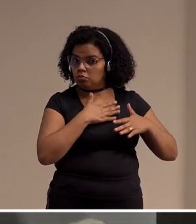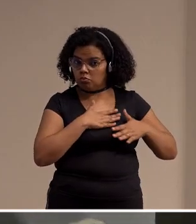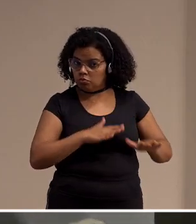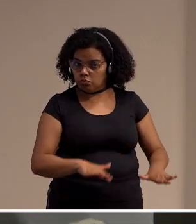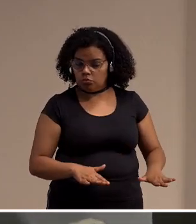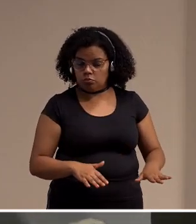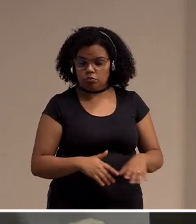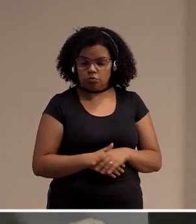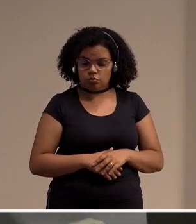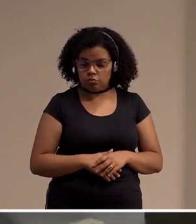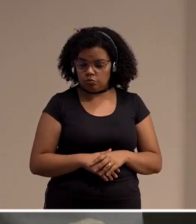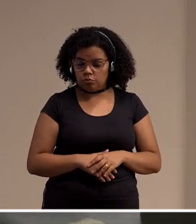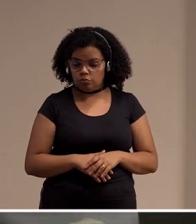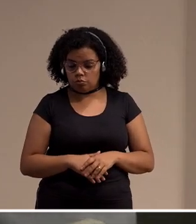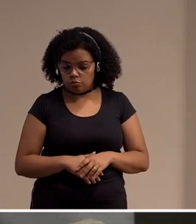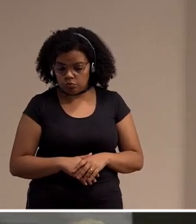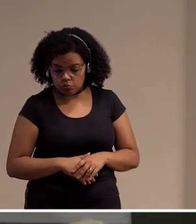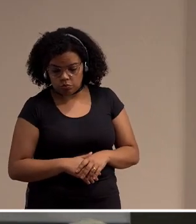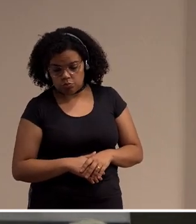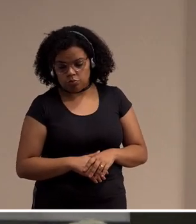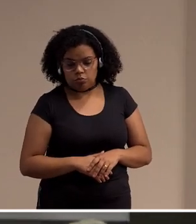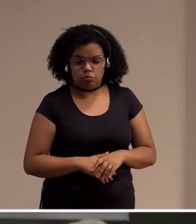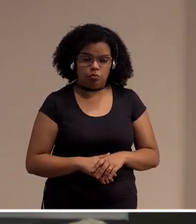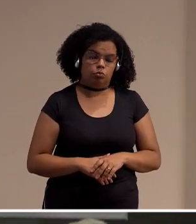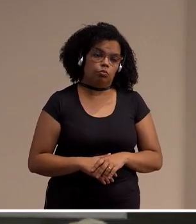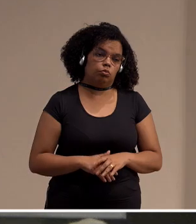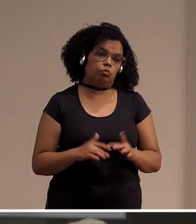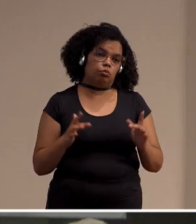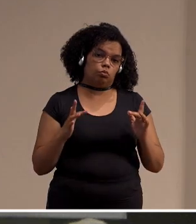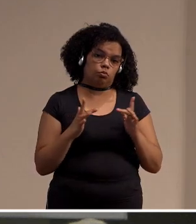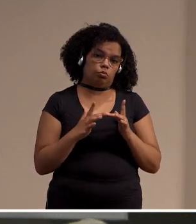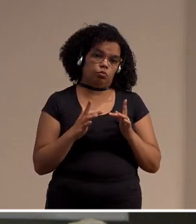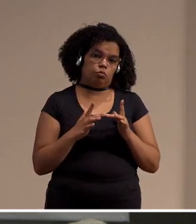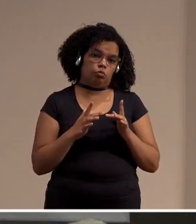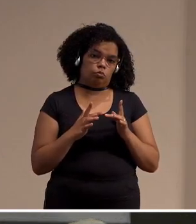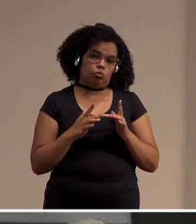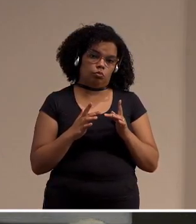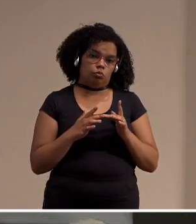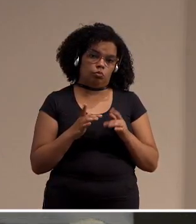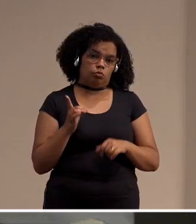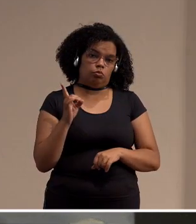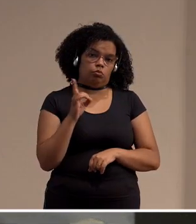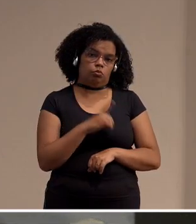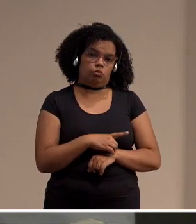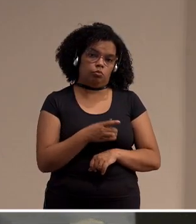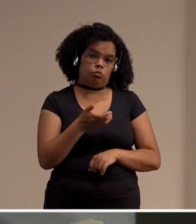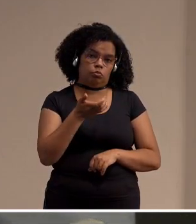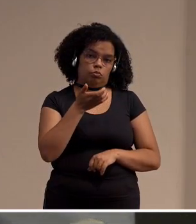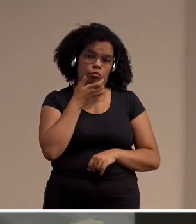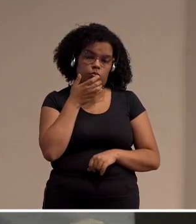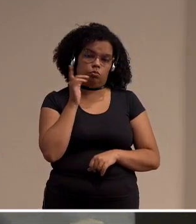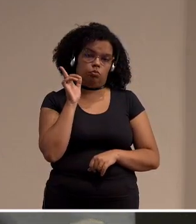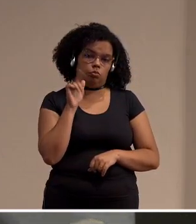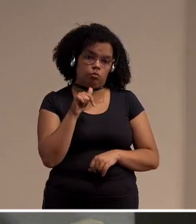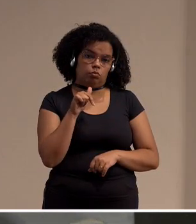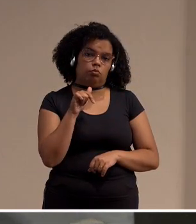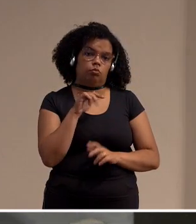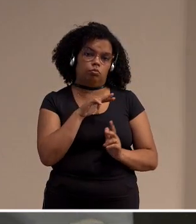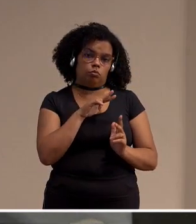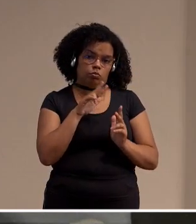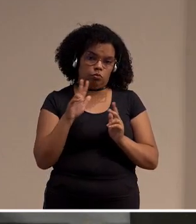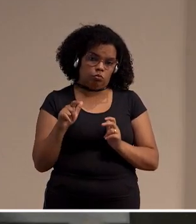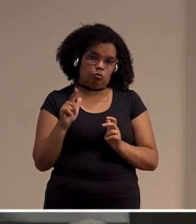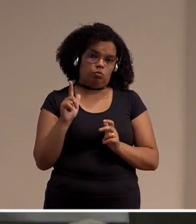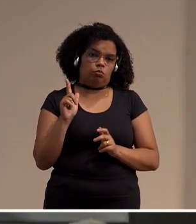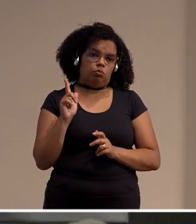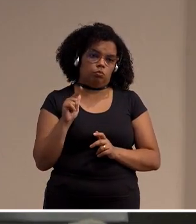estar. E, nesse sentido, o Dank Boy é isso também. Ele trata desses temas. Ele tem, a despeito